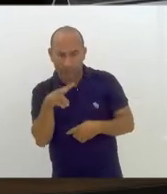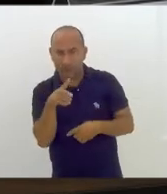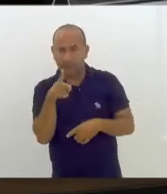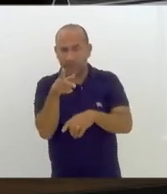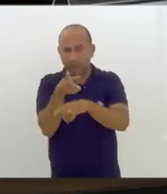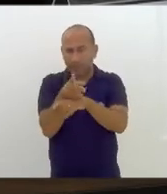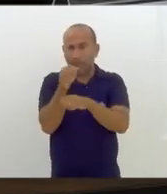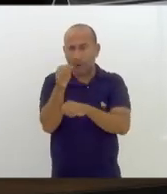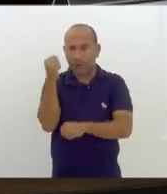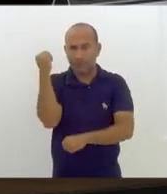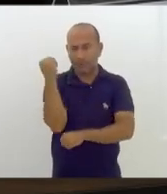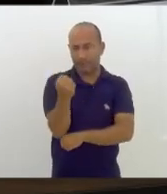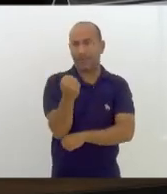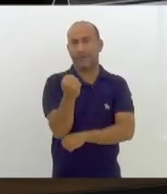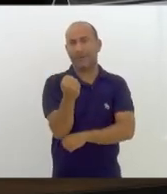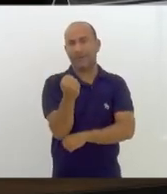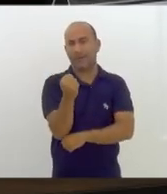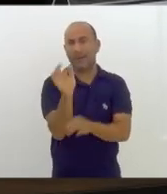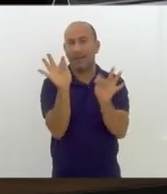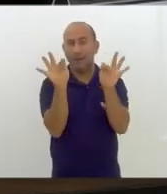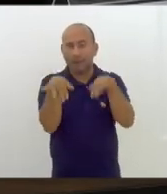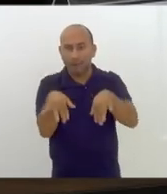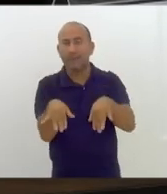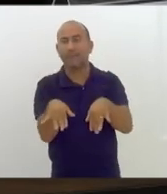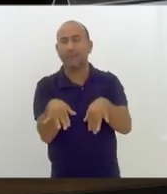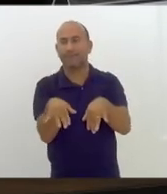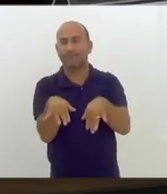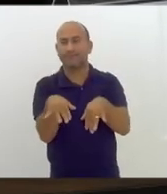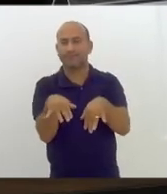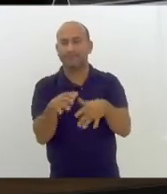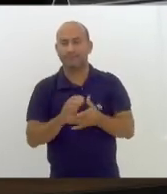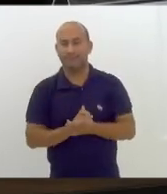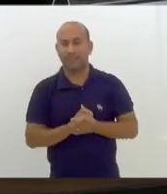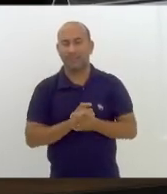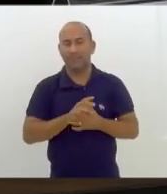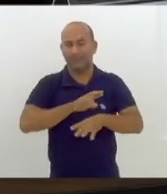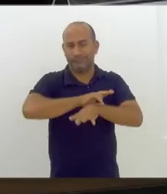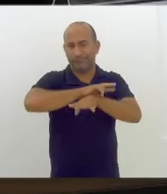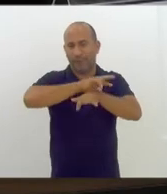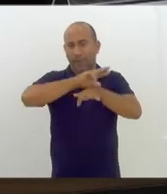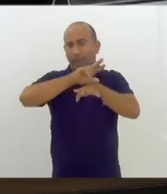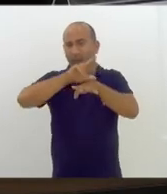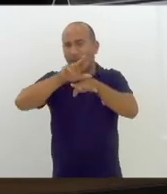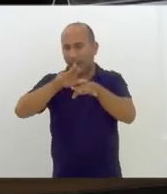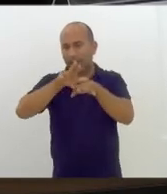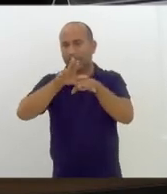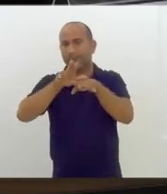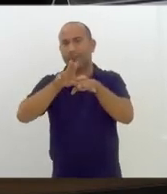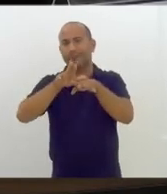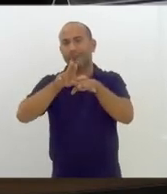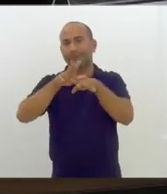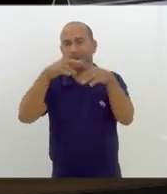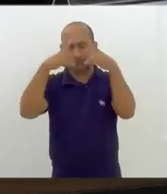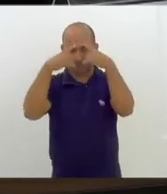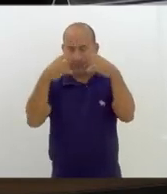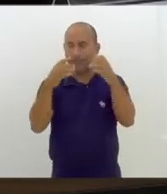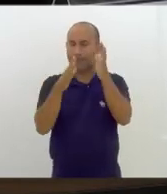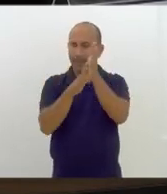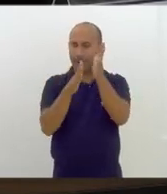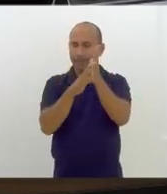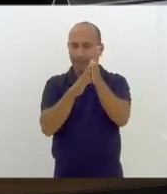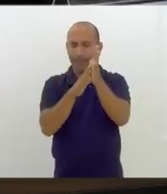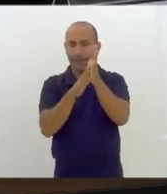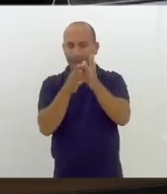à morte, é o fim de uma cadeia de violências. Então, eu queria parabenizar o desembargador.